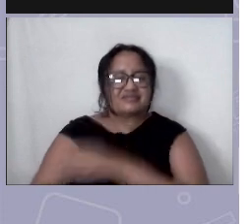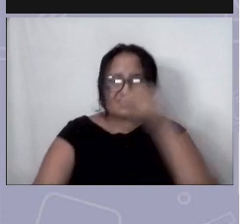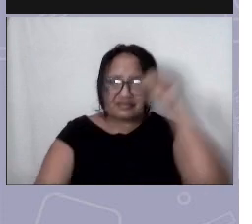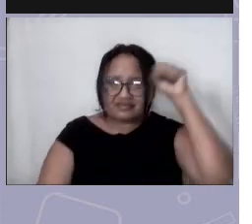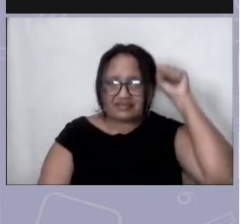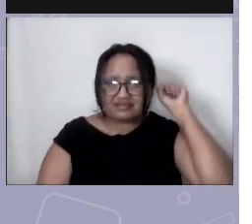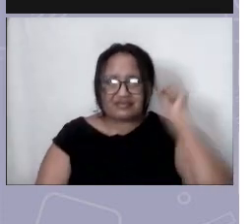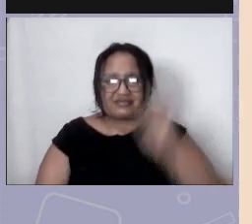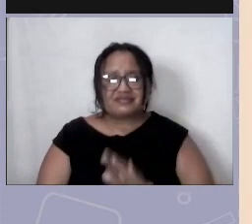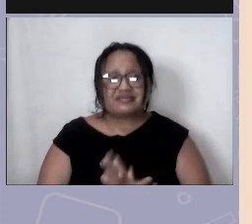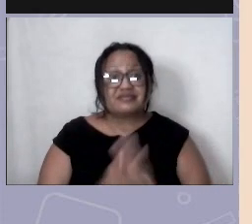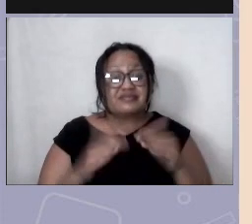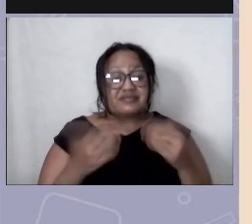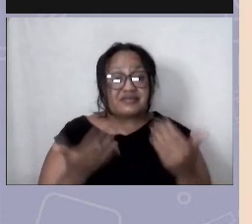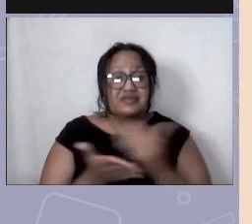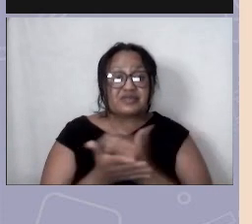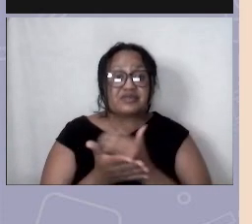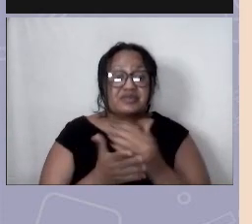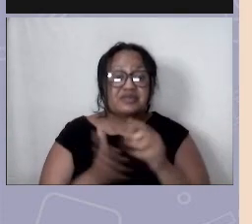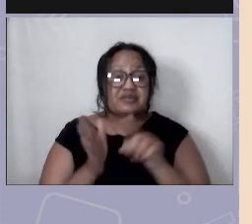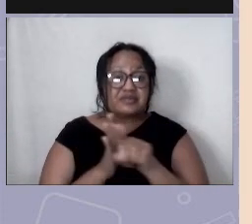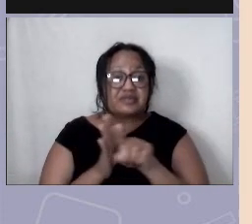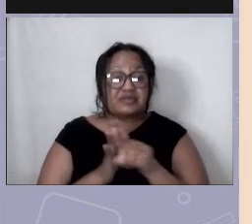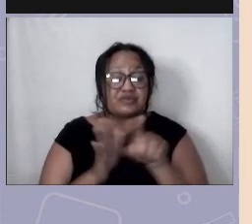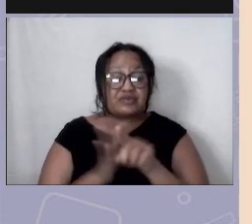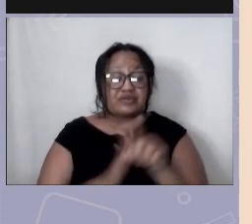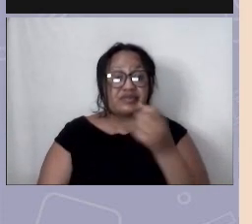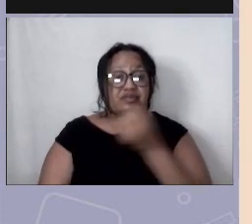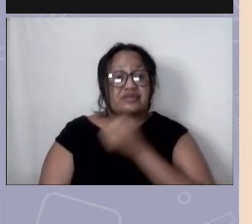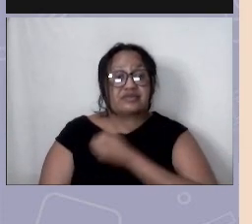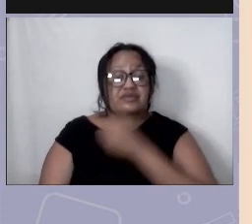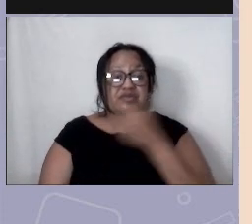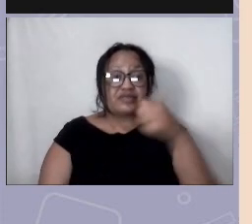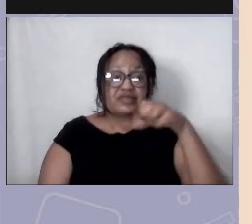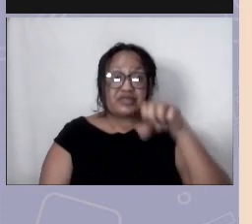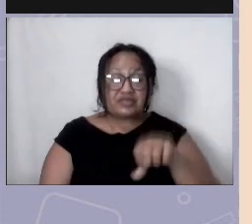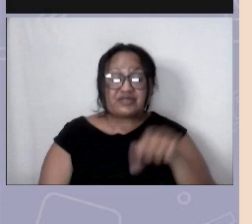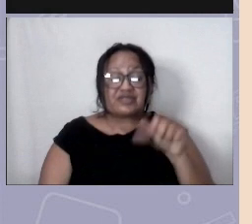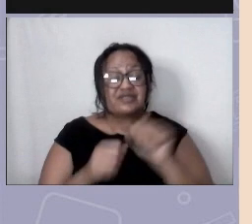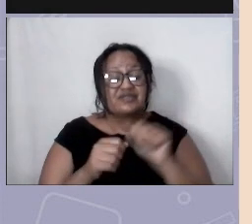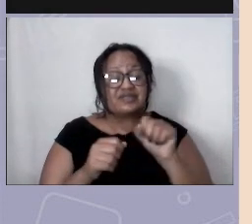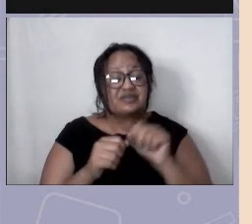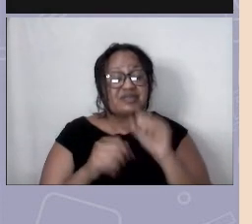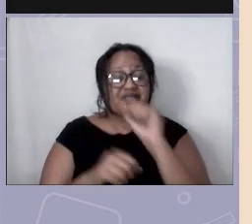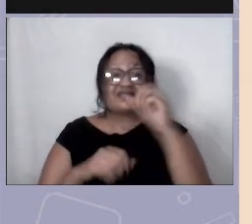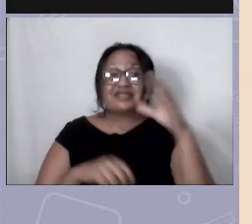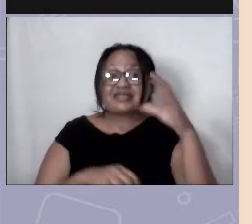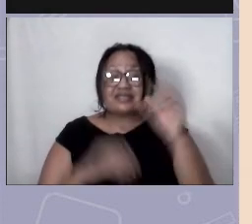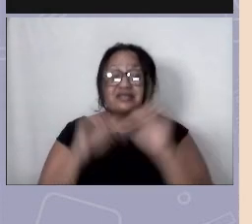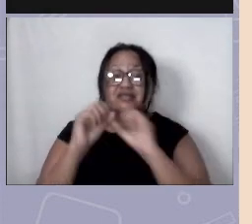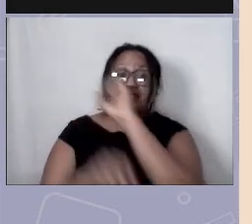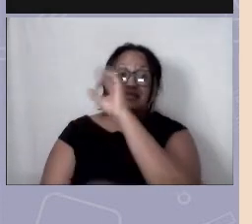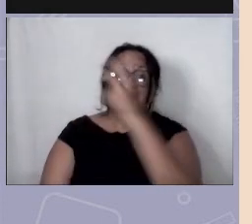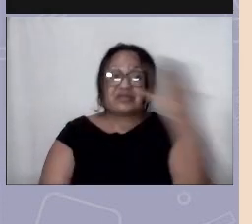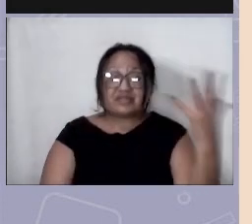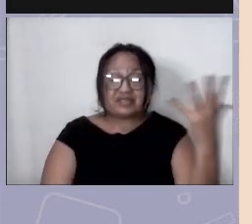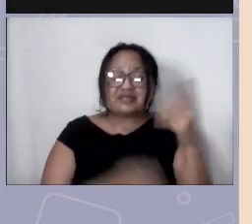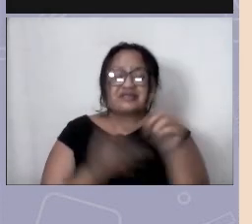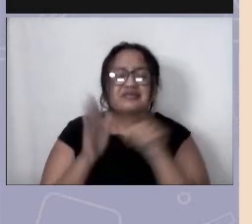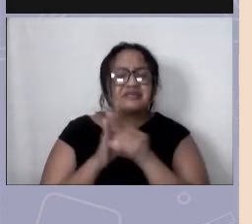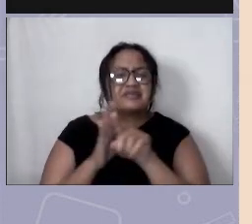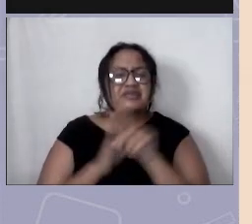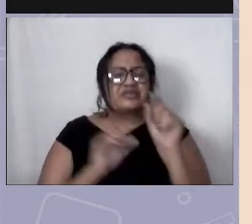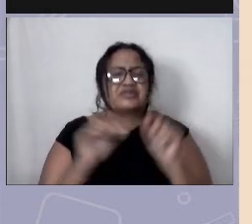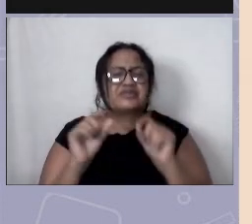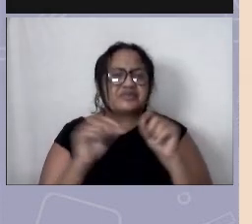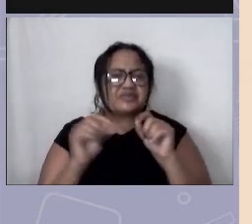Bom começando aí pela questão 19 né que foi a questão que faz parte do caderno de ciência da natureza e aí a questão 19 ela diz o seguinte os produtos